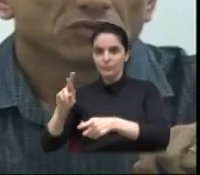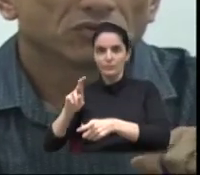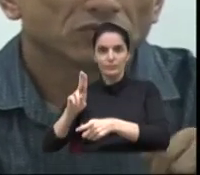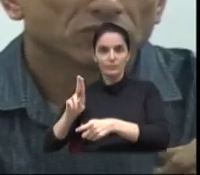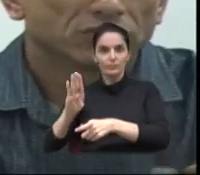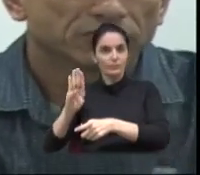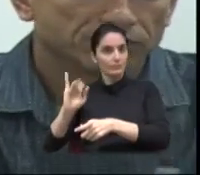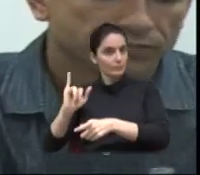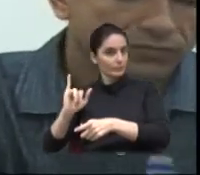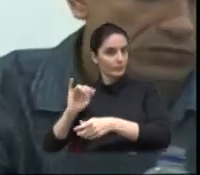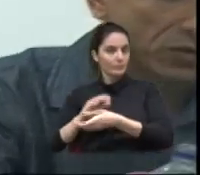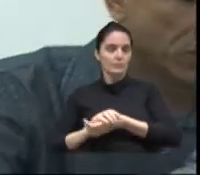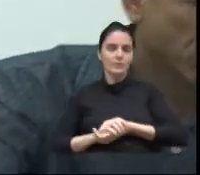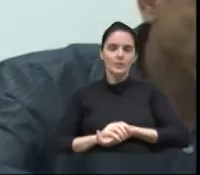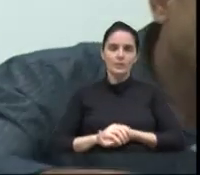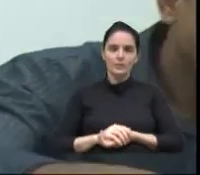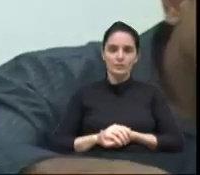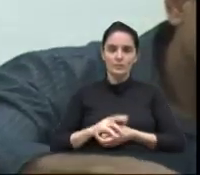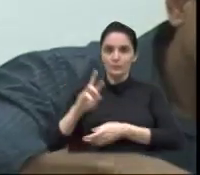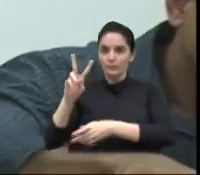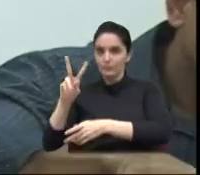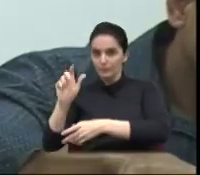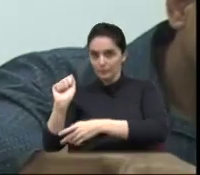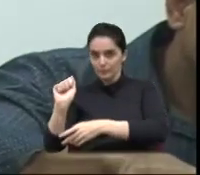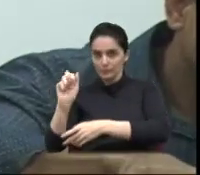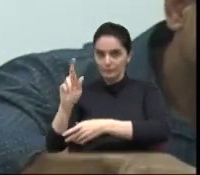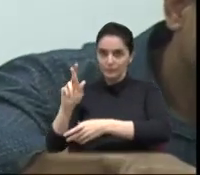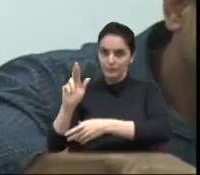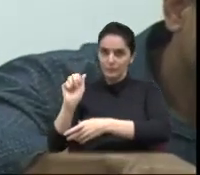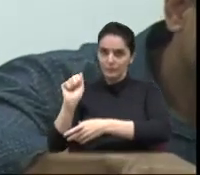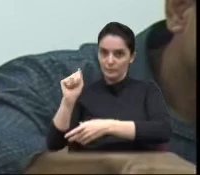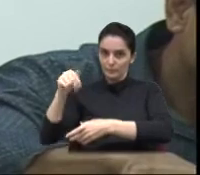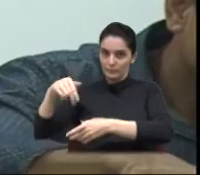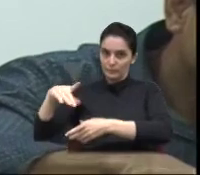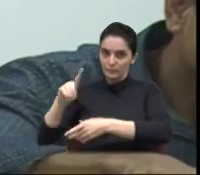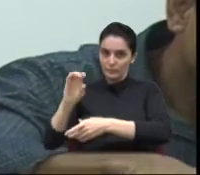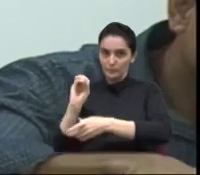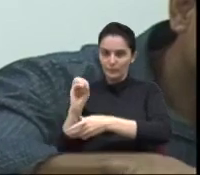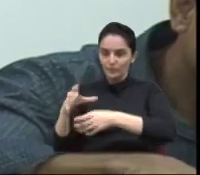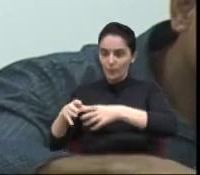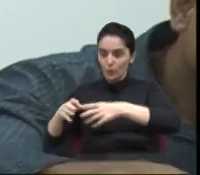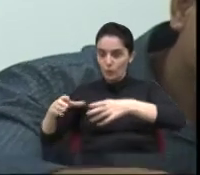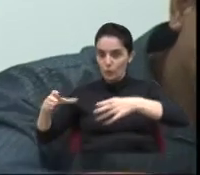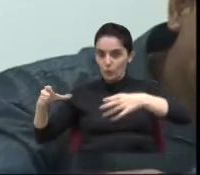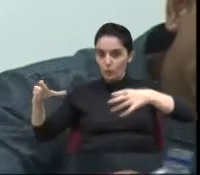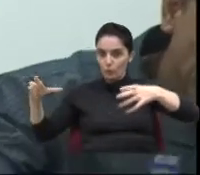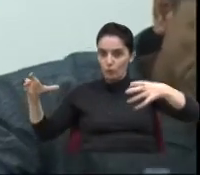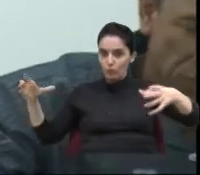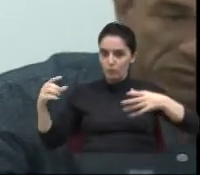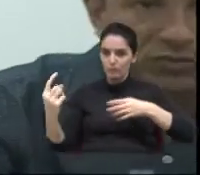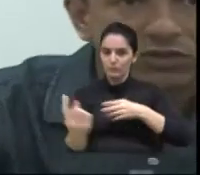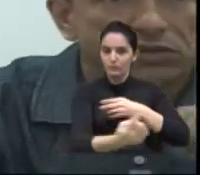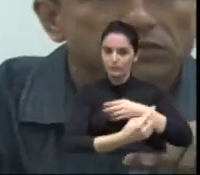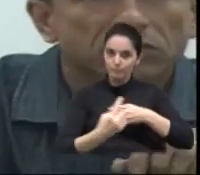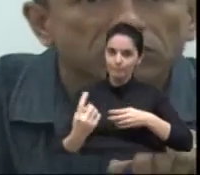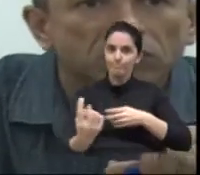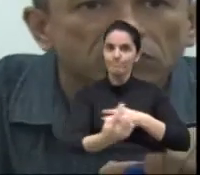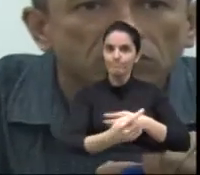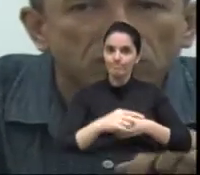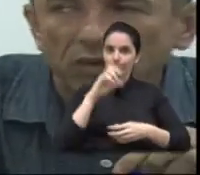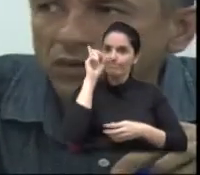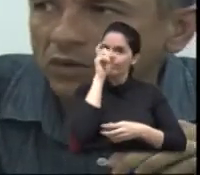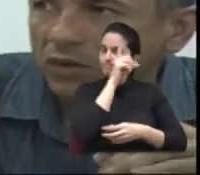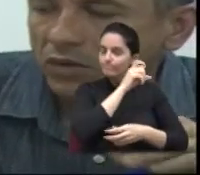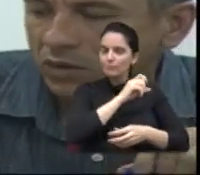né, o Residencial Varanda, aquela região vem crescendo demais, né, e já não comporta mais o